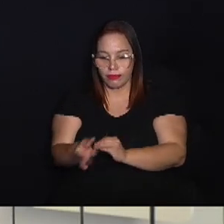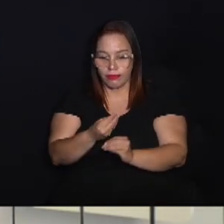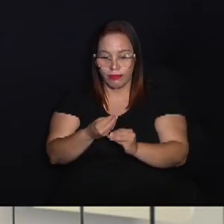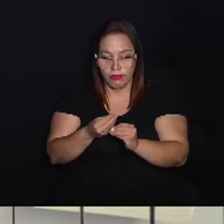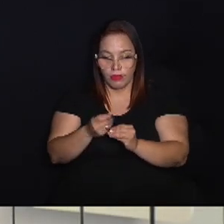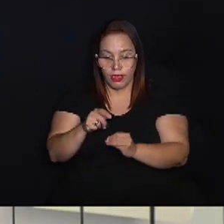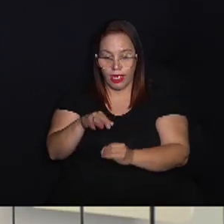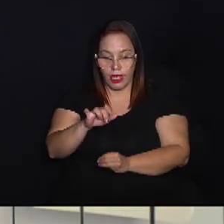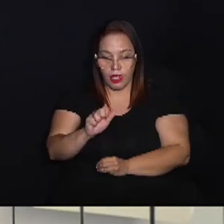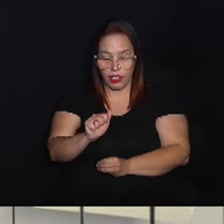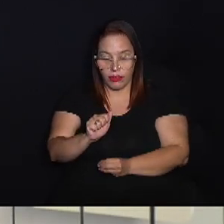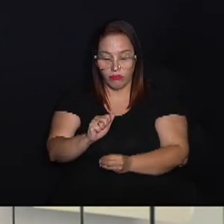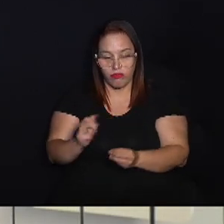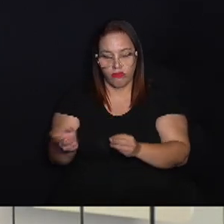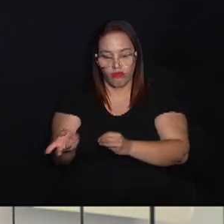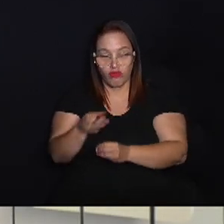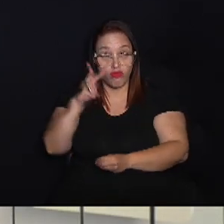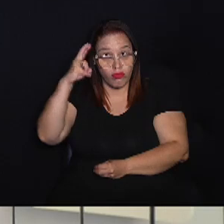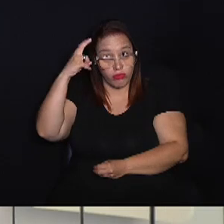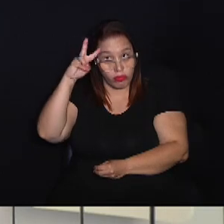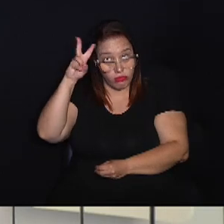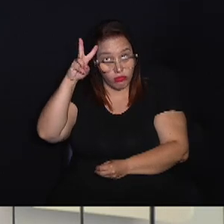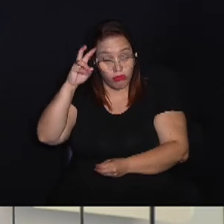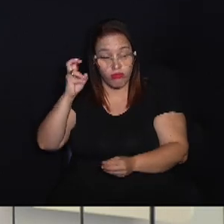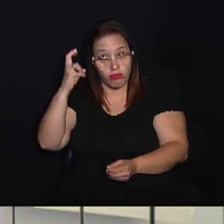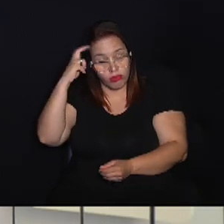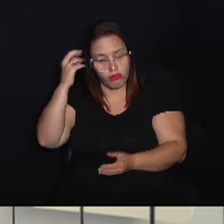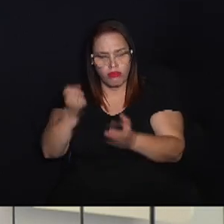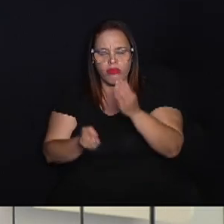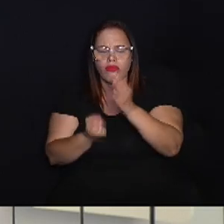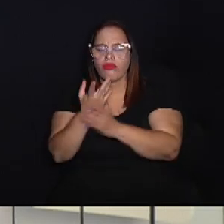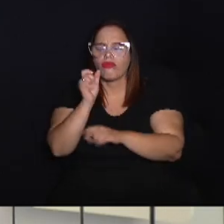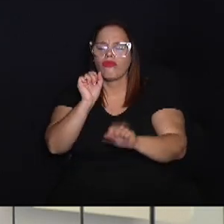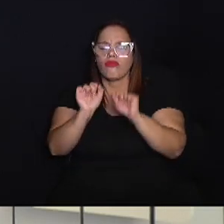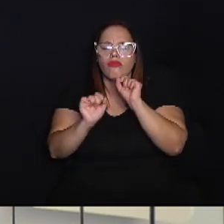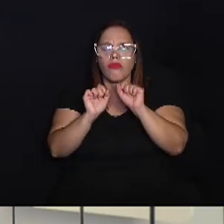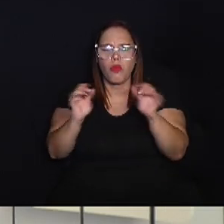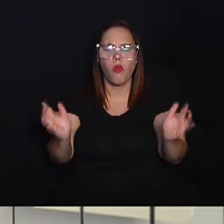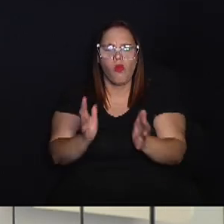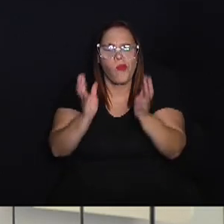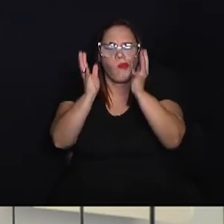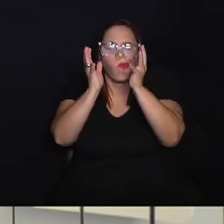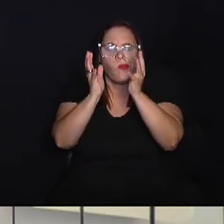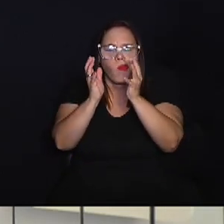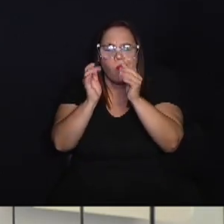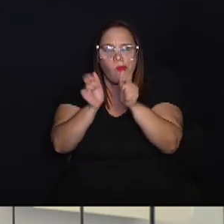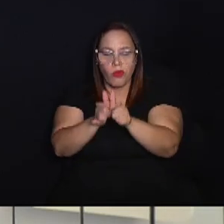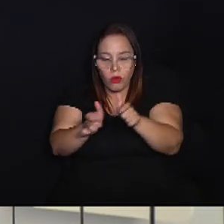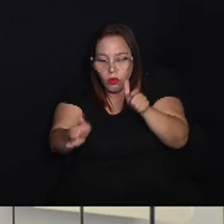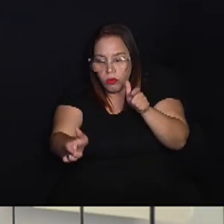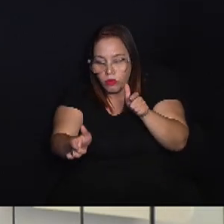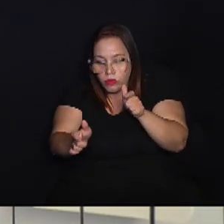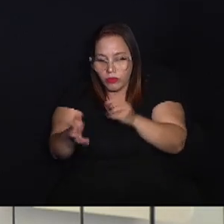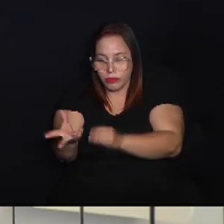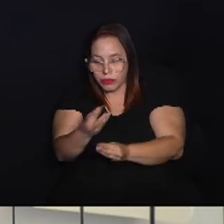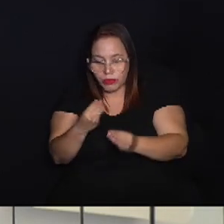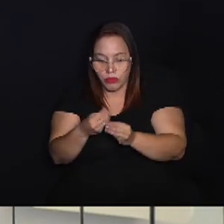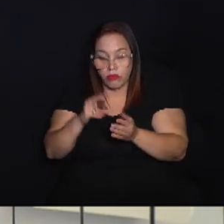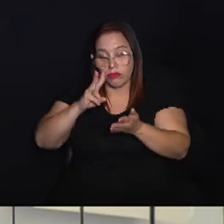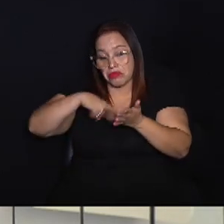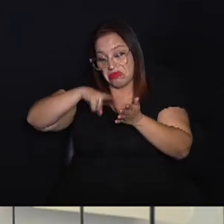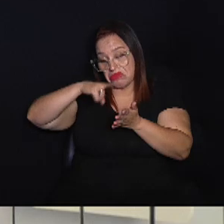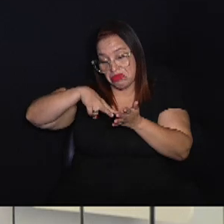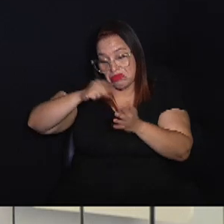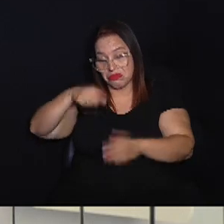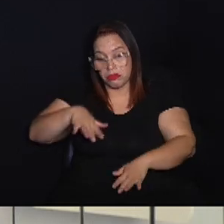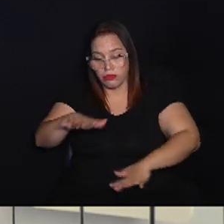é uma entidade artístico-cultural criada com a finalidade de promover e ambientar as artes e a literatura